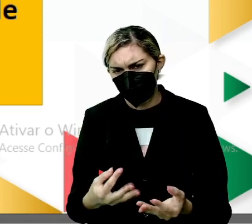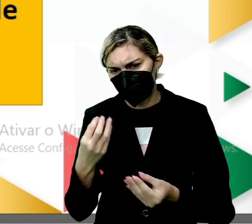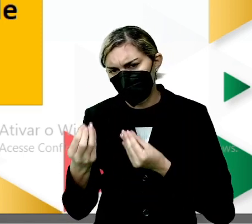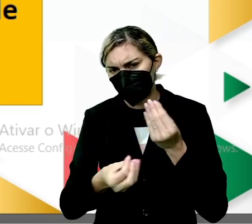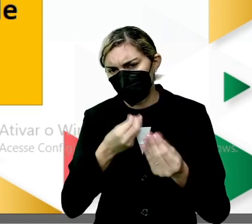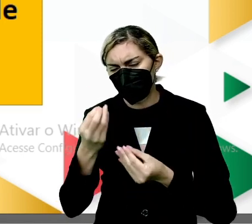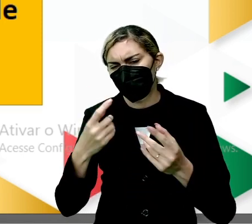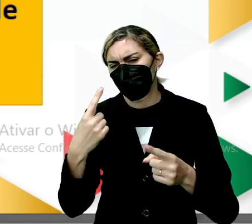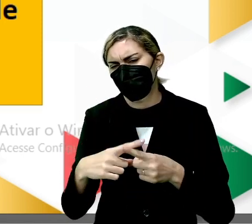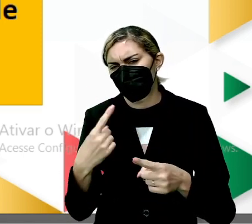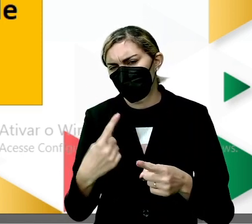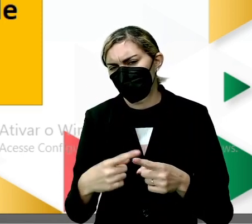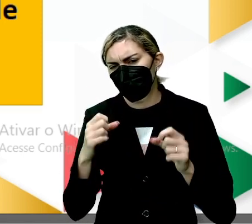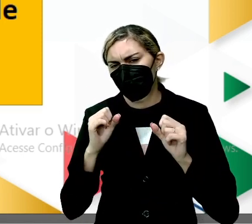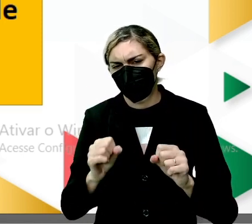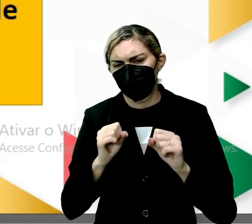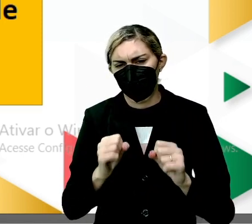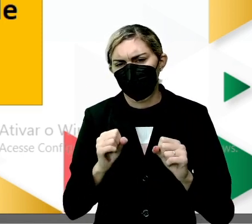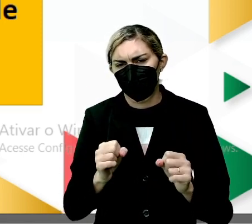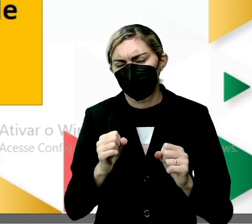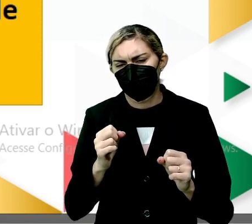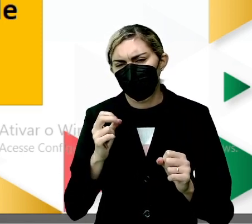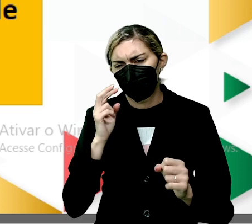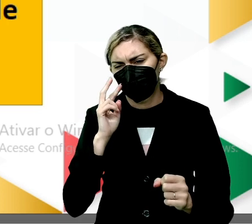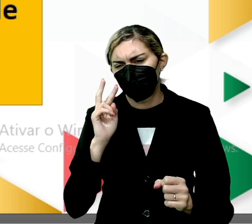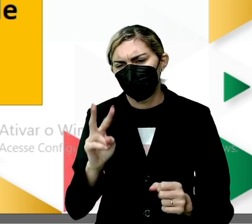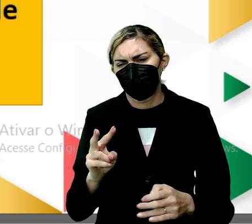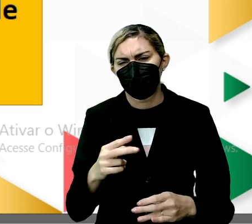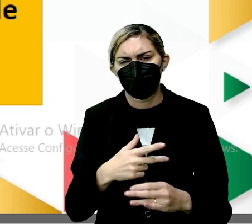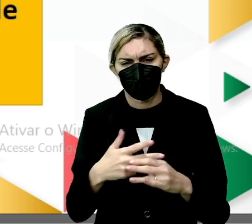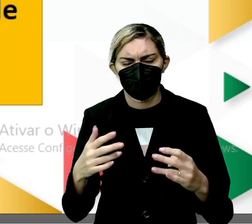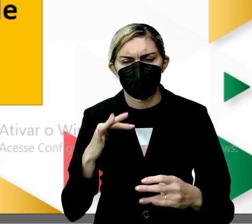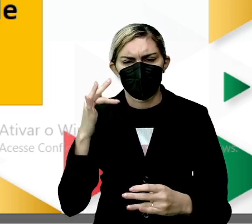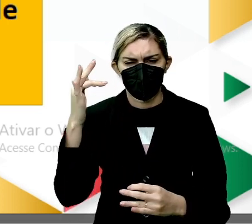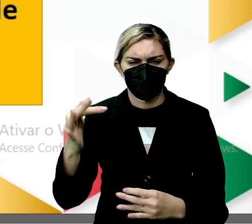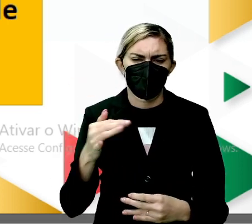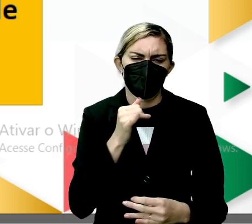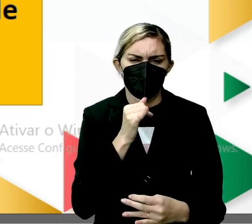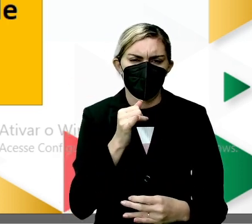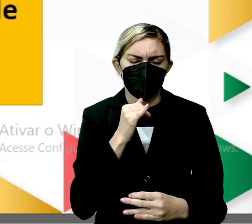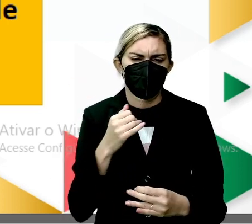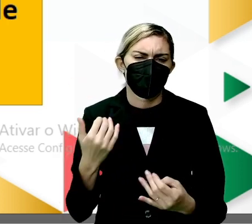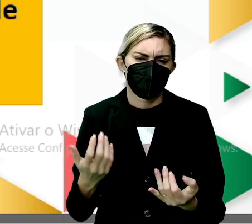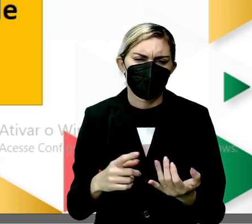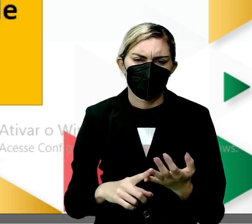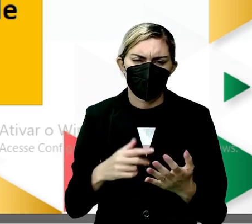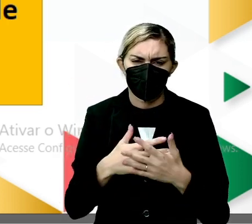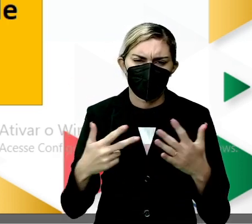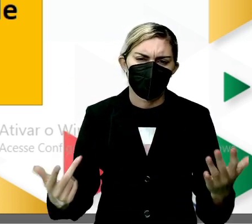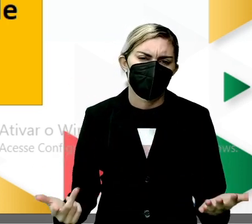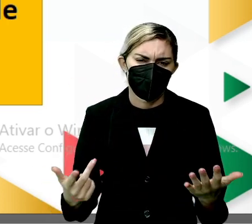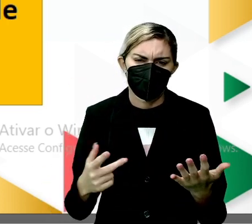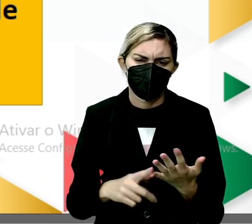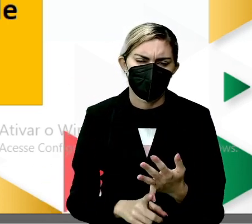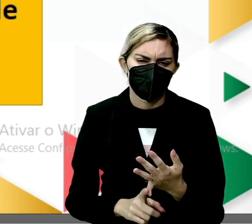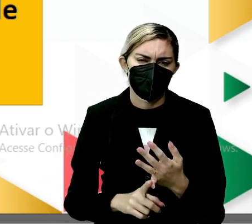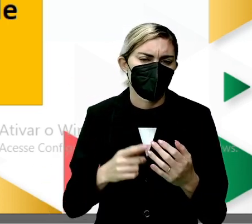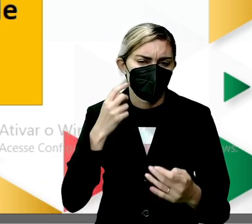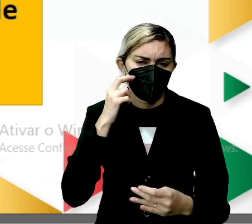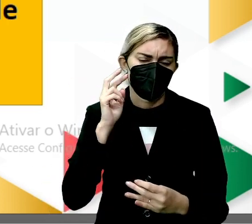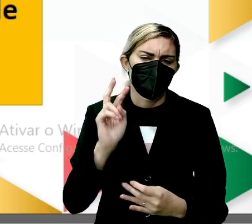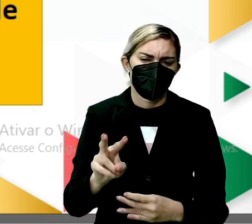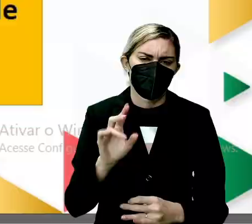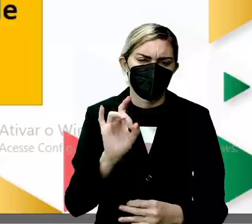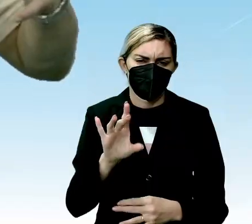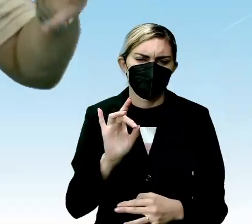e por que pode haver previsões de coisas futuras, pressentimentos e coisas afins. Então vejam só